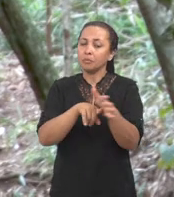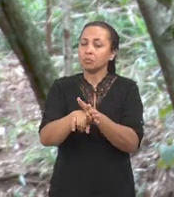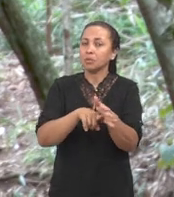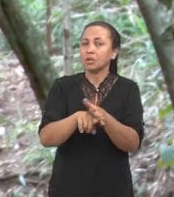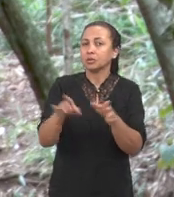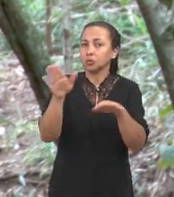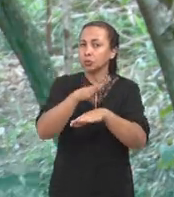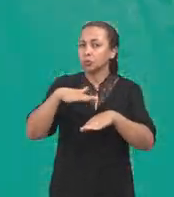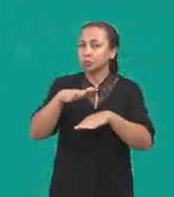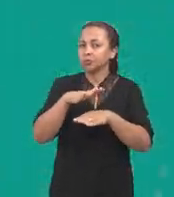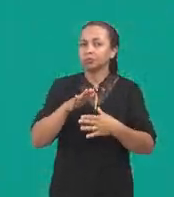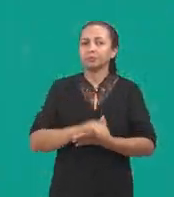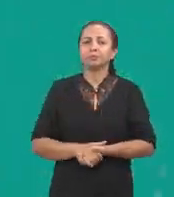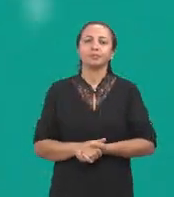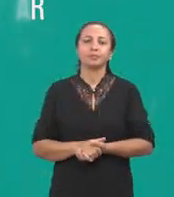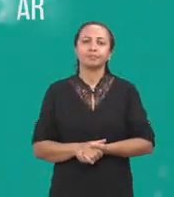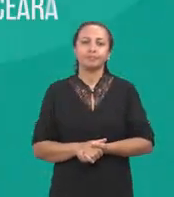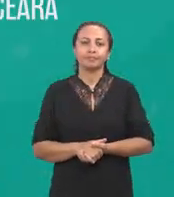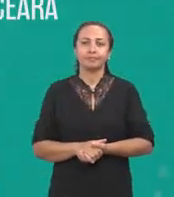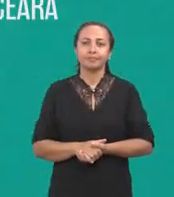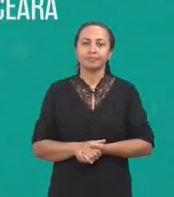a respeito dessa pesquisa